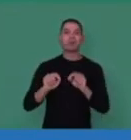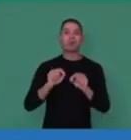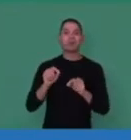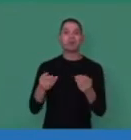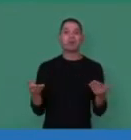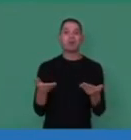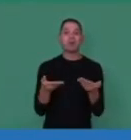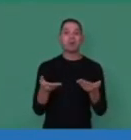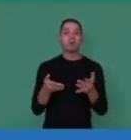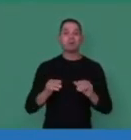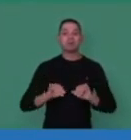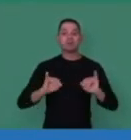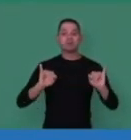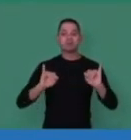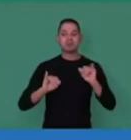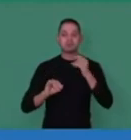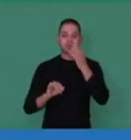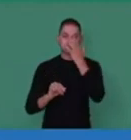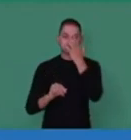hoje dizendo que